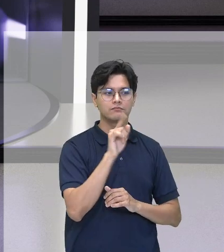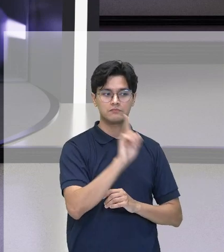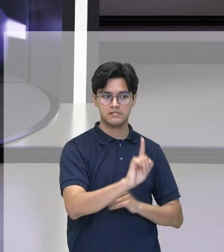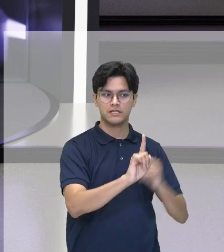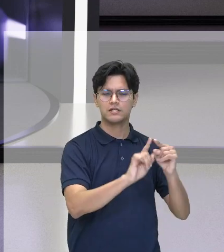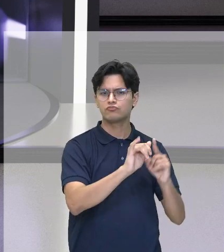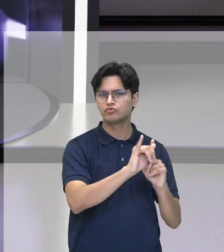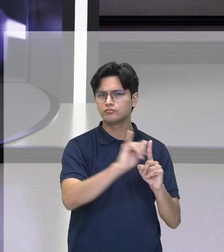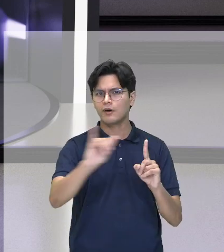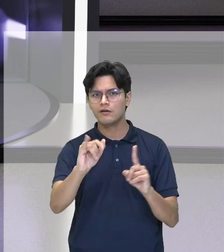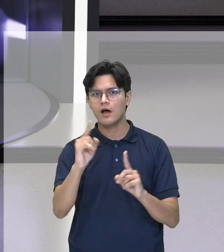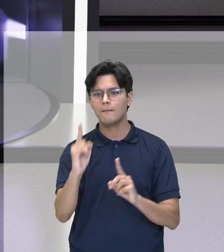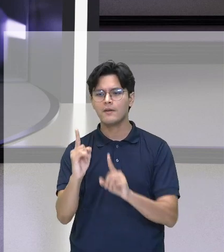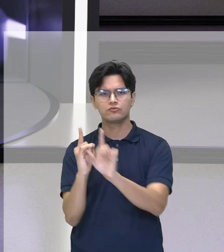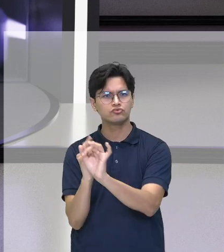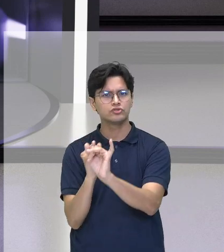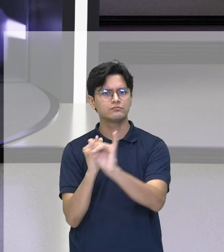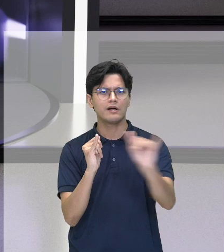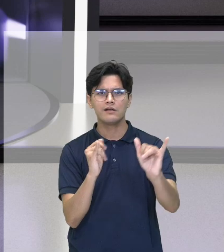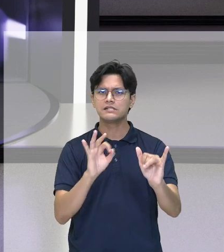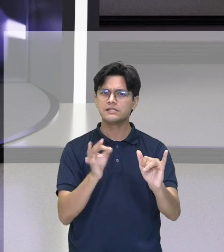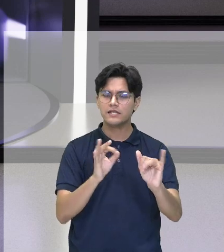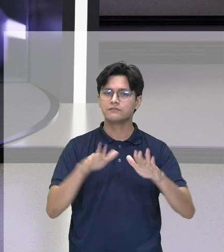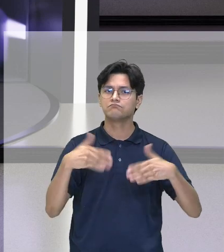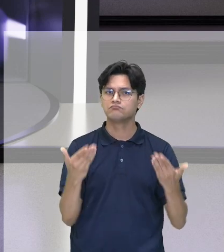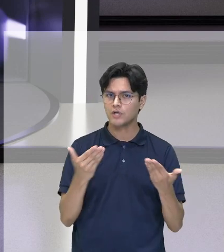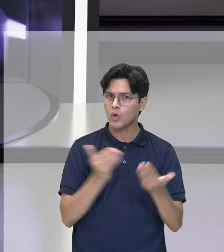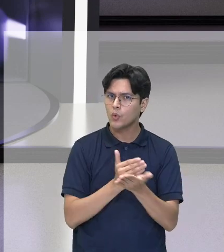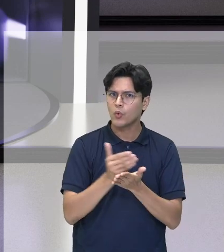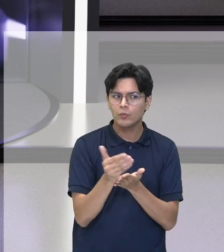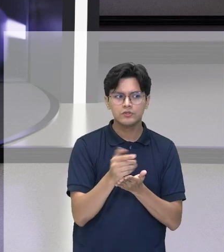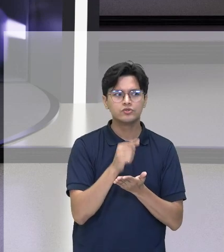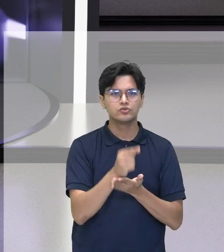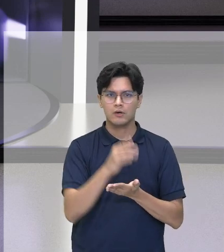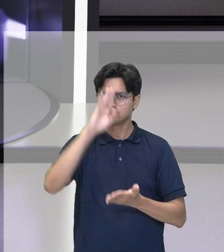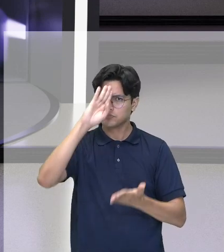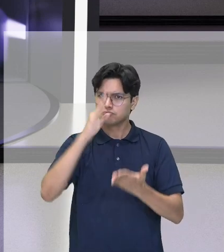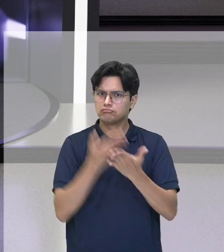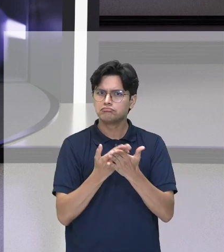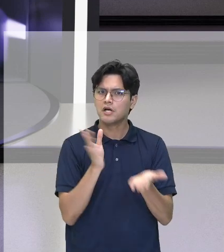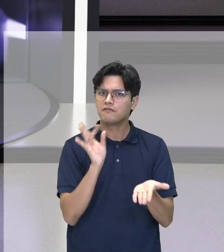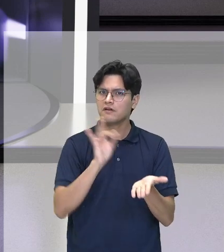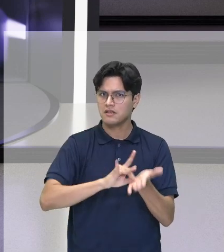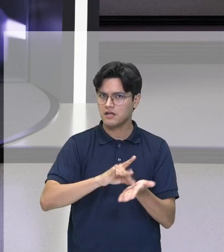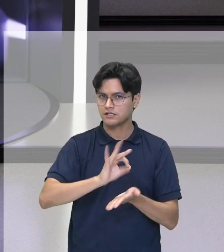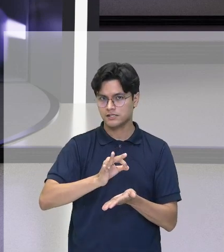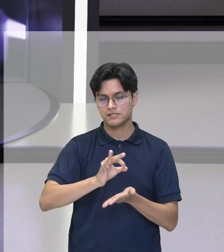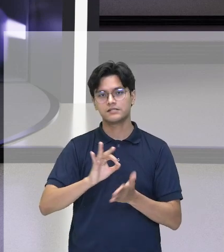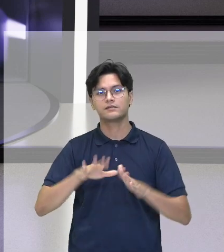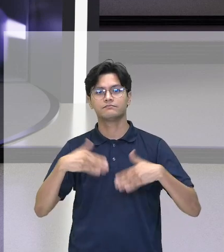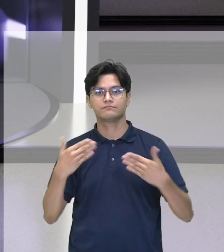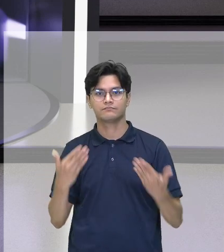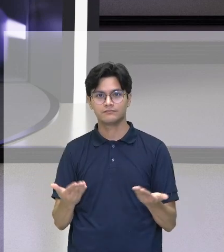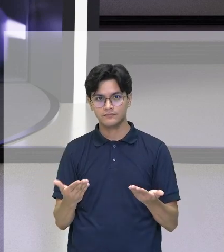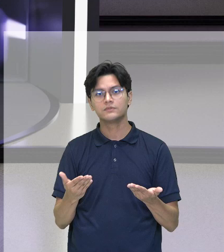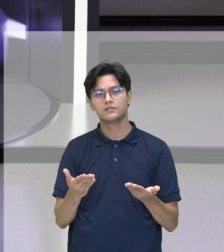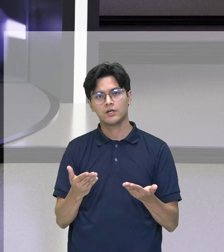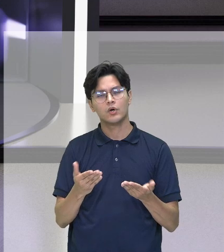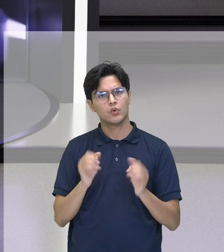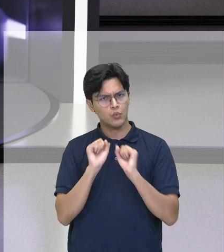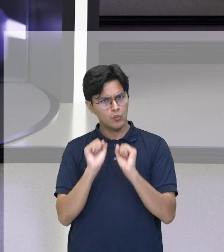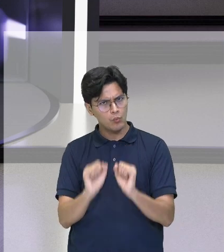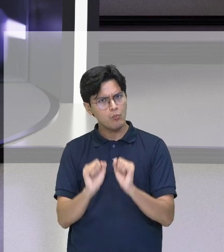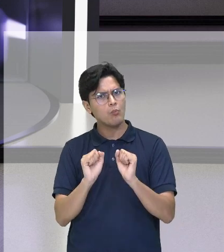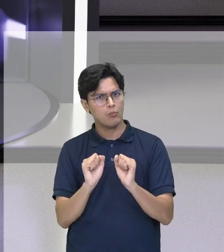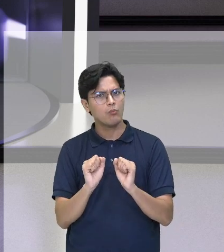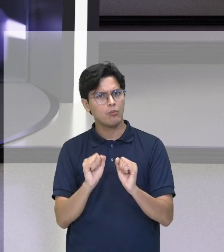se tornando uma verdade para aquela comunidade. Então, nós podemos dizer que todo ensinamento religioso